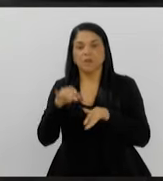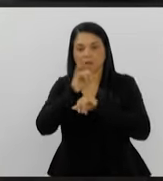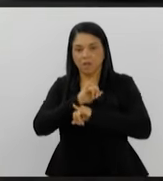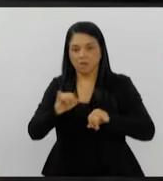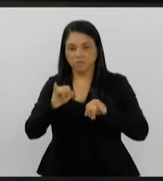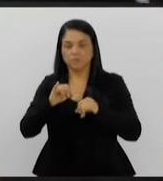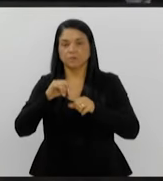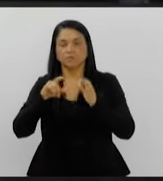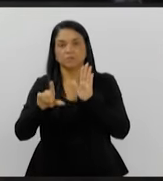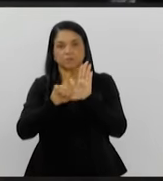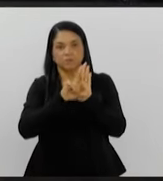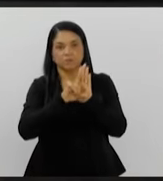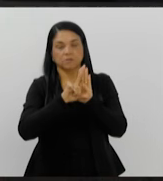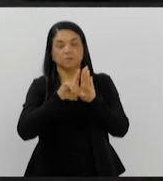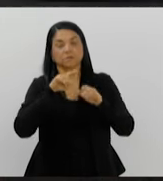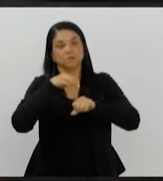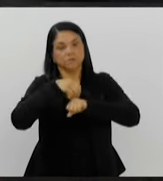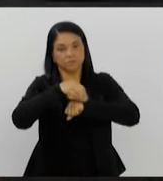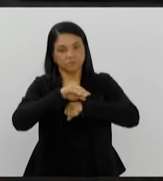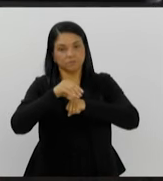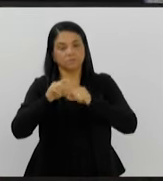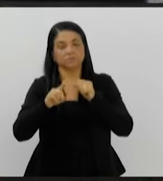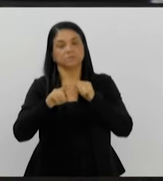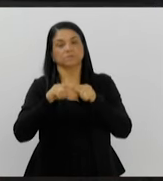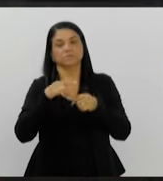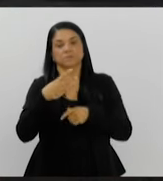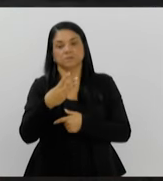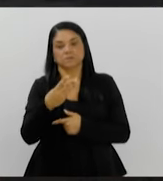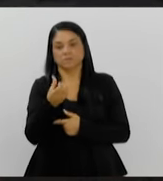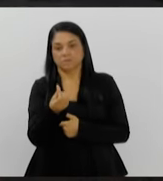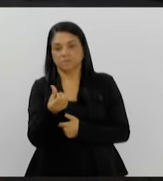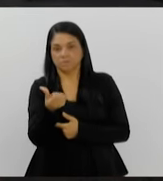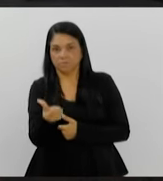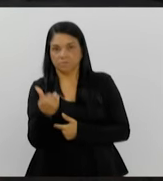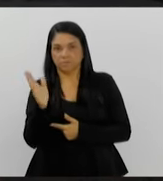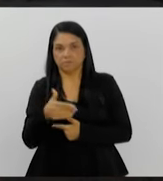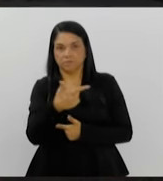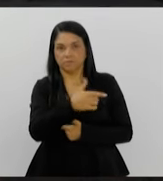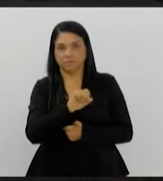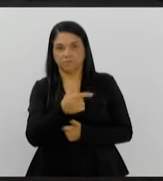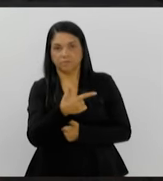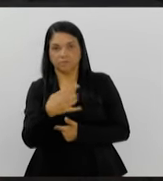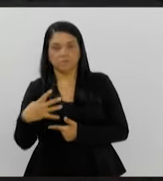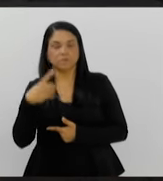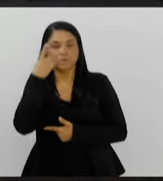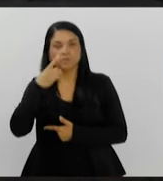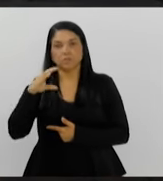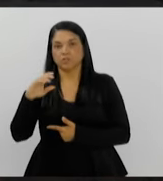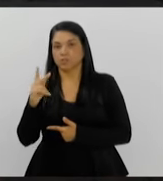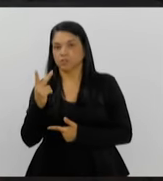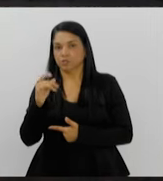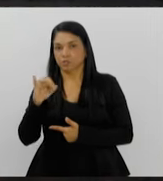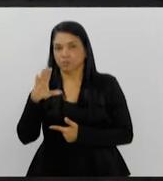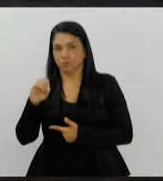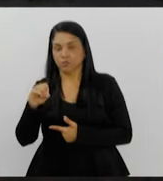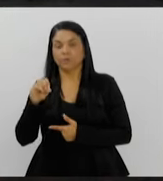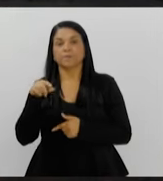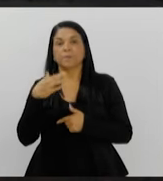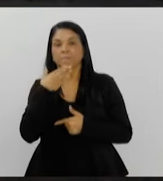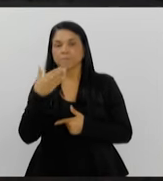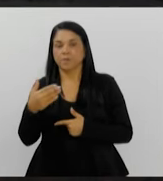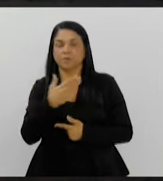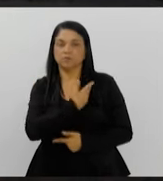anuncio indicação Legislativa número 306 de 2024 de autoria do deputado Chico Machado que solicita o